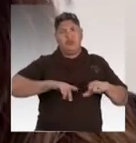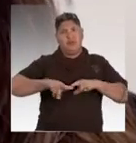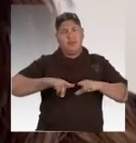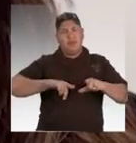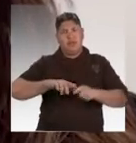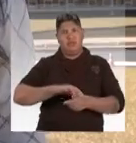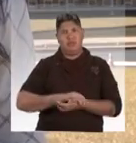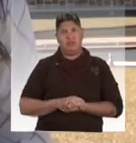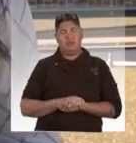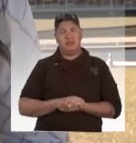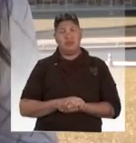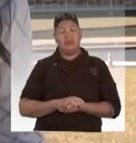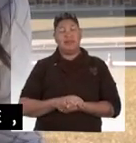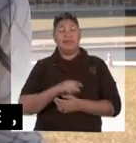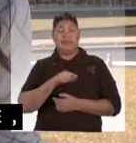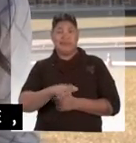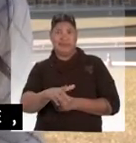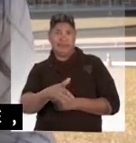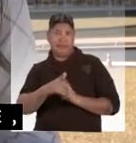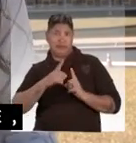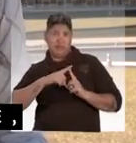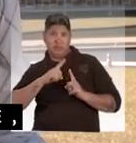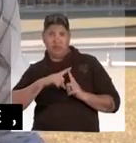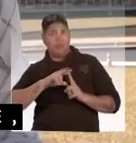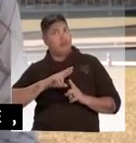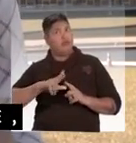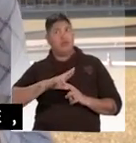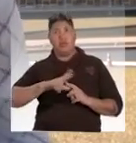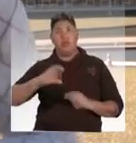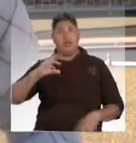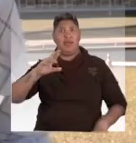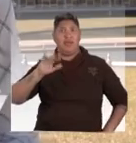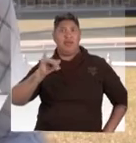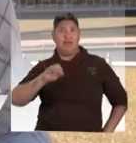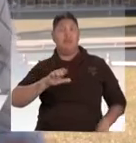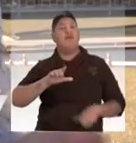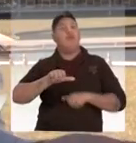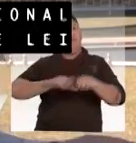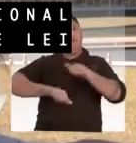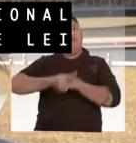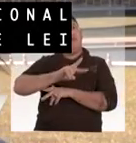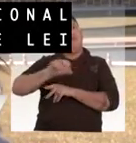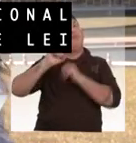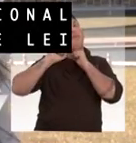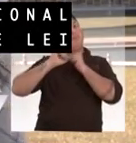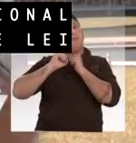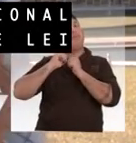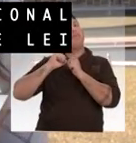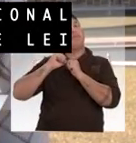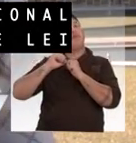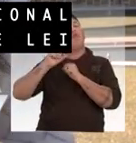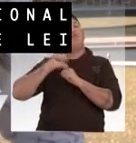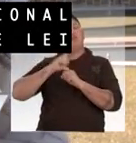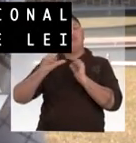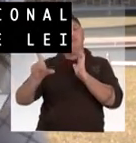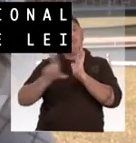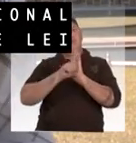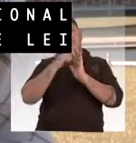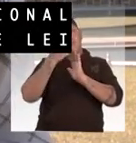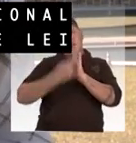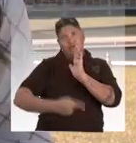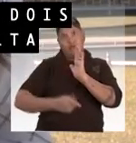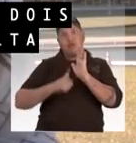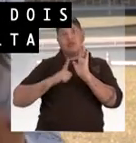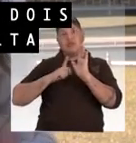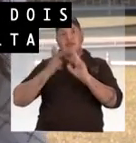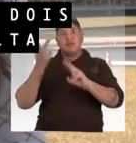de trabalho. Esse tipo de conduta não é crime, mas pode virar. Aqui no Congresso Nacional tramita um projeto de lei